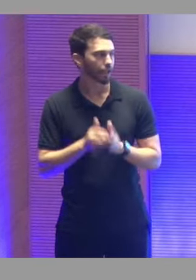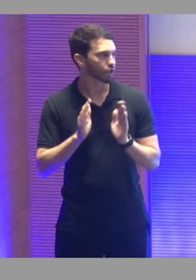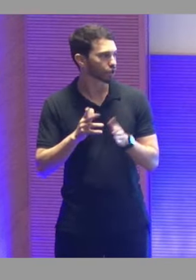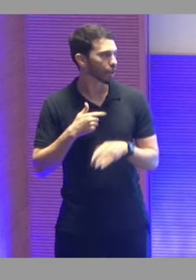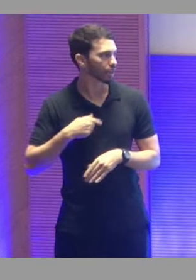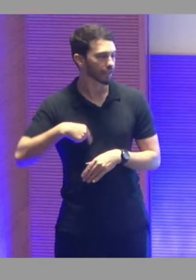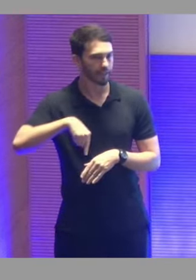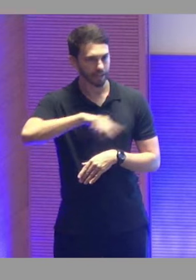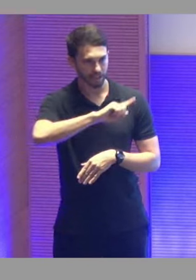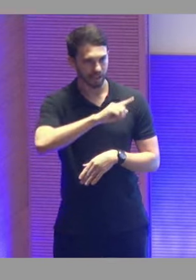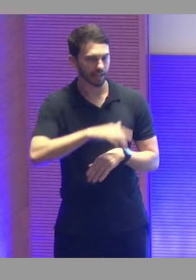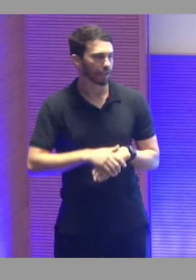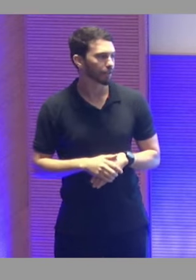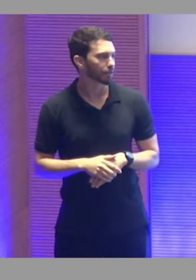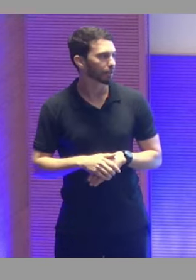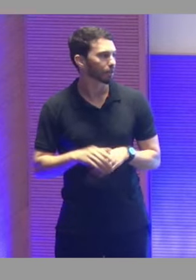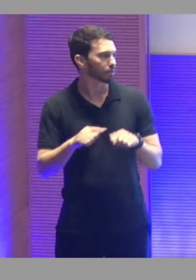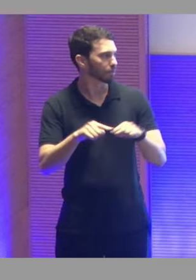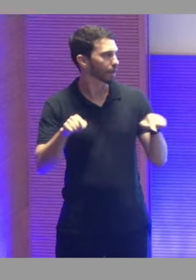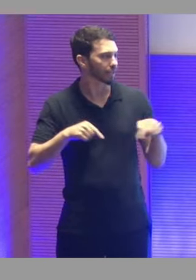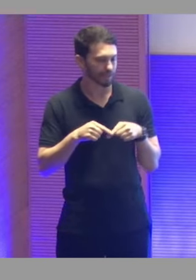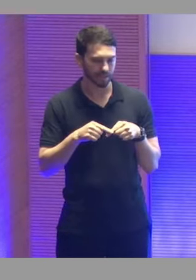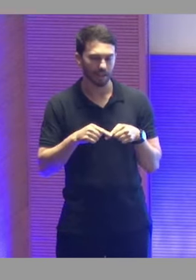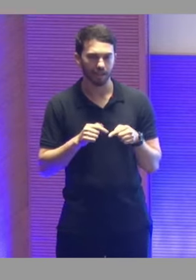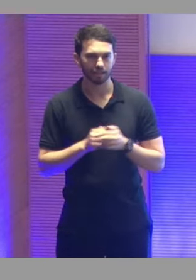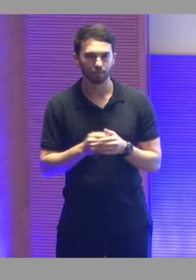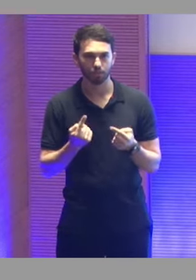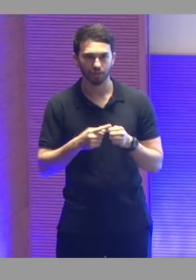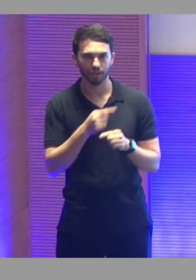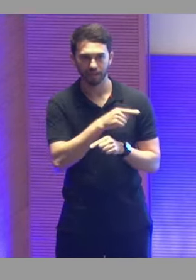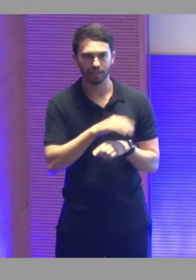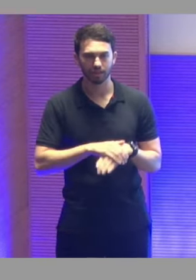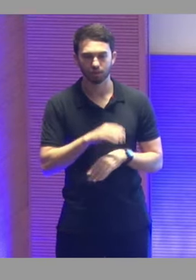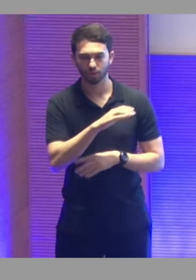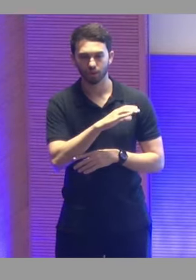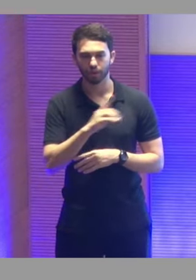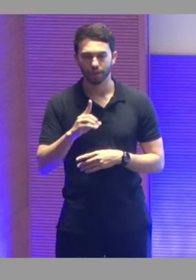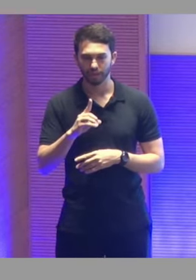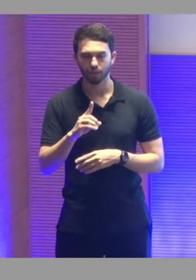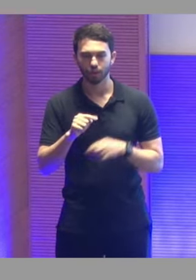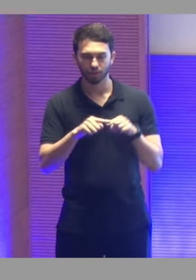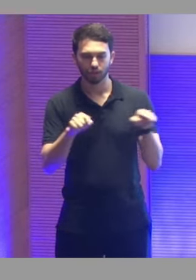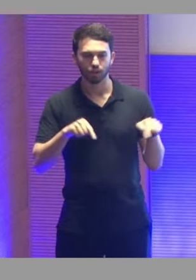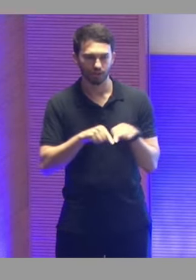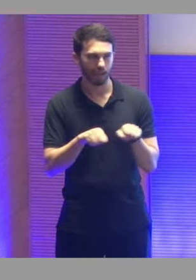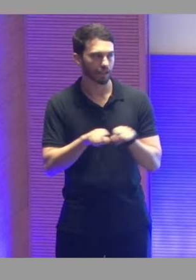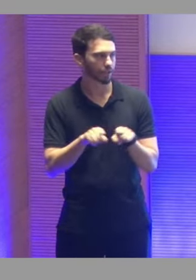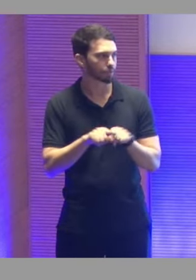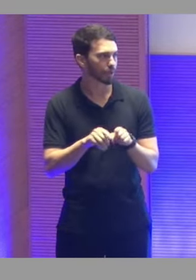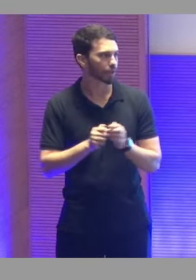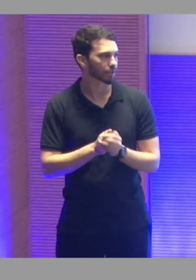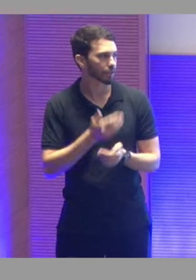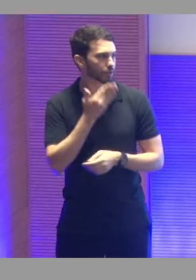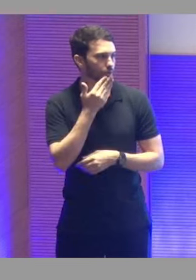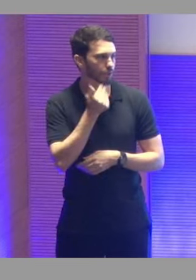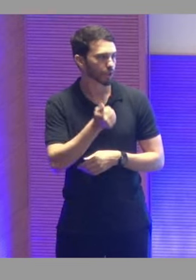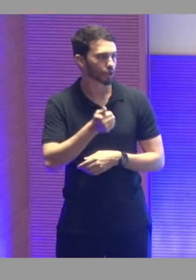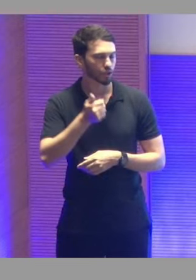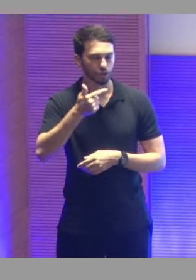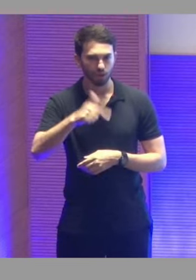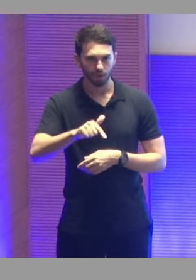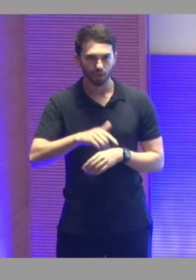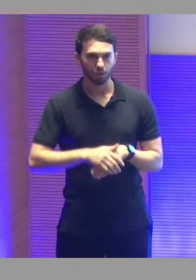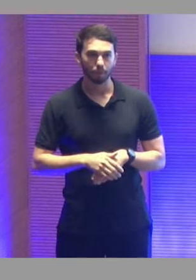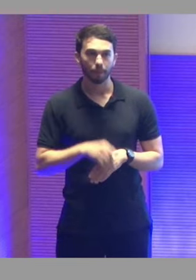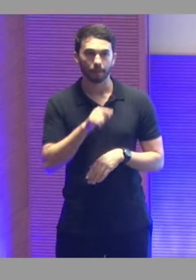já irem paraas suas respectivas salas porque eles são coordenadores de salas então eu vou só repetir mais uma vez a